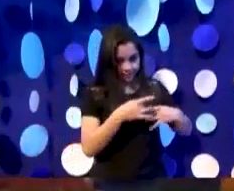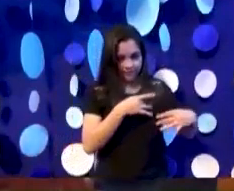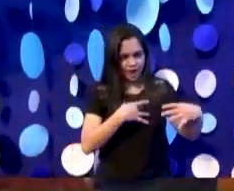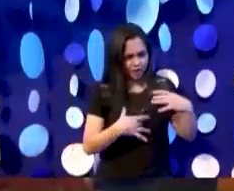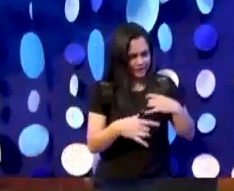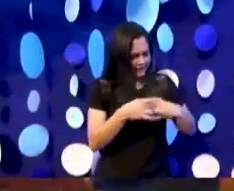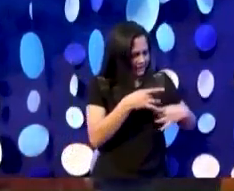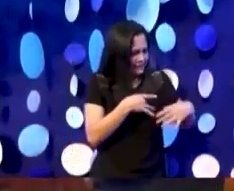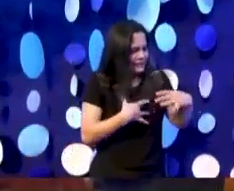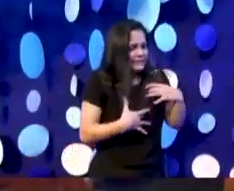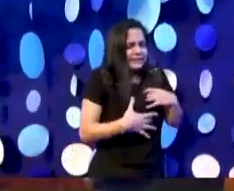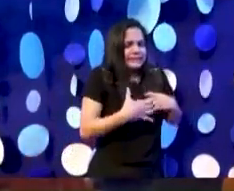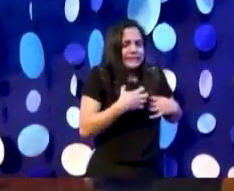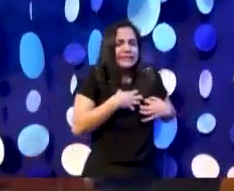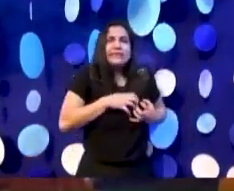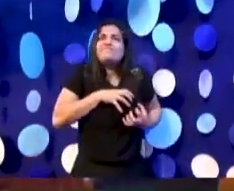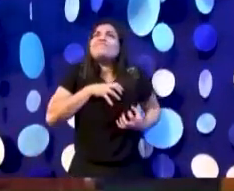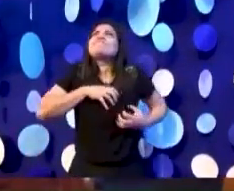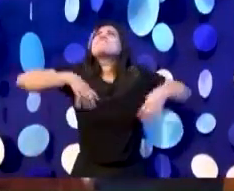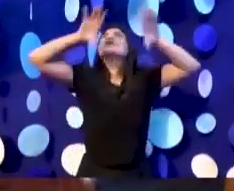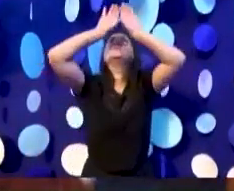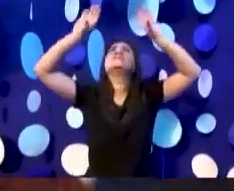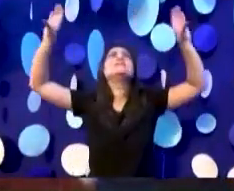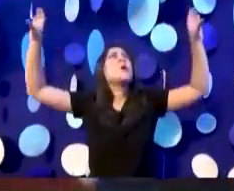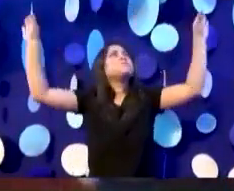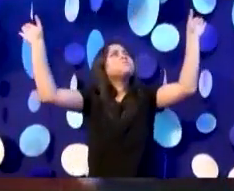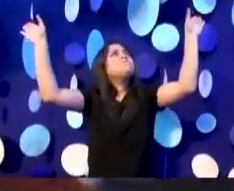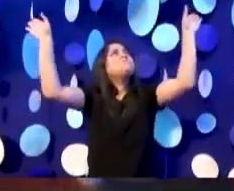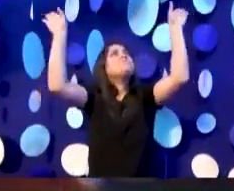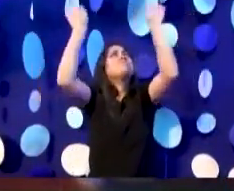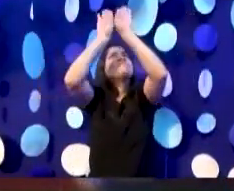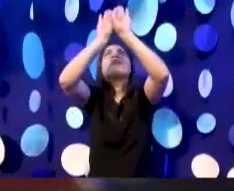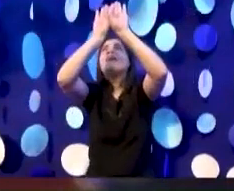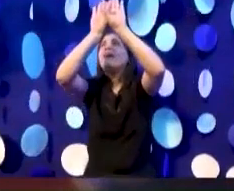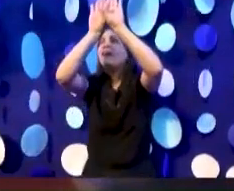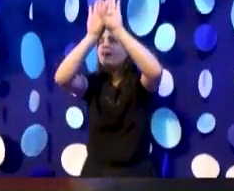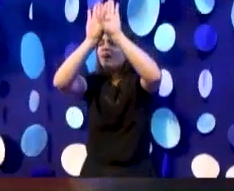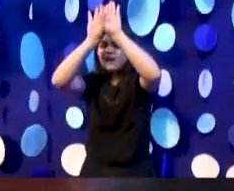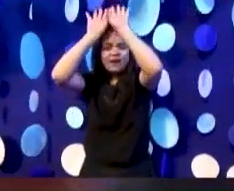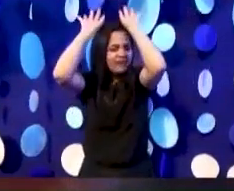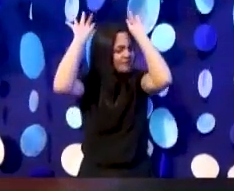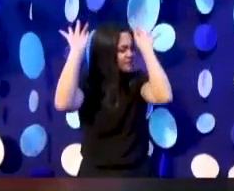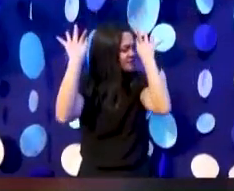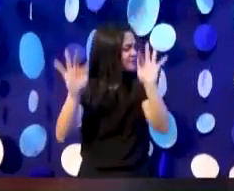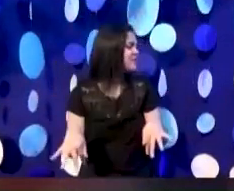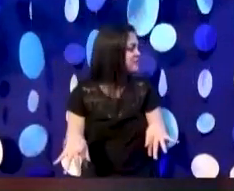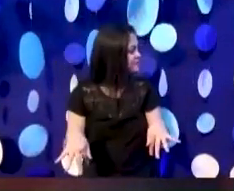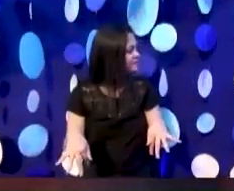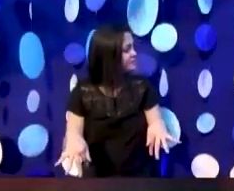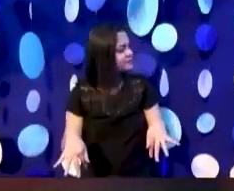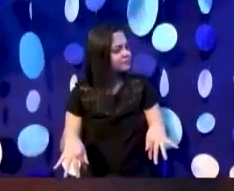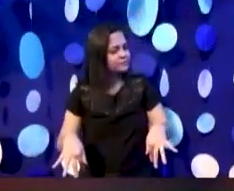quando o céu está de bronze e parece que é o fim, quando